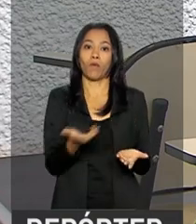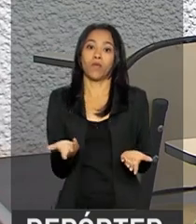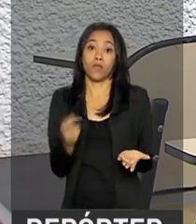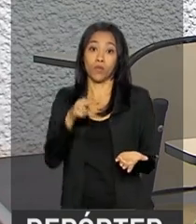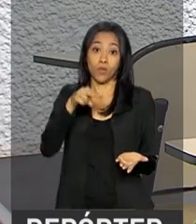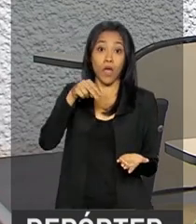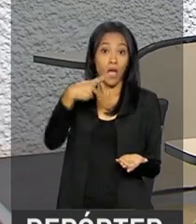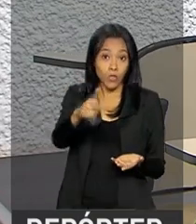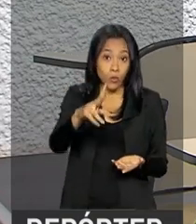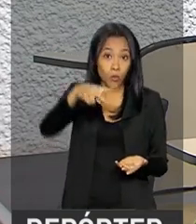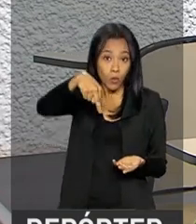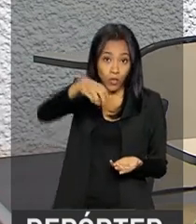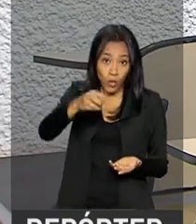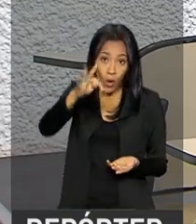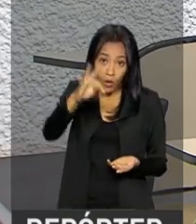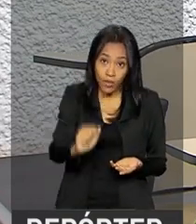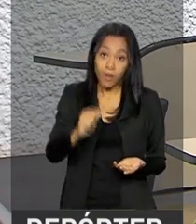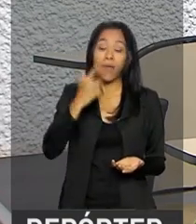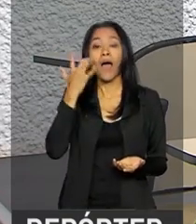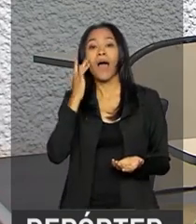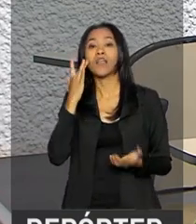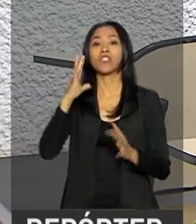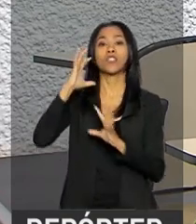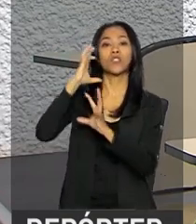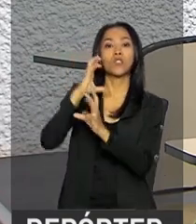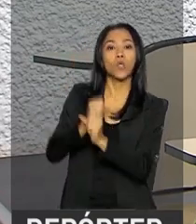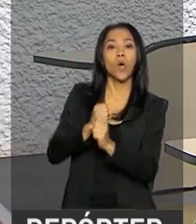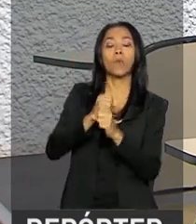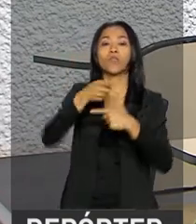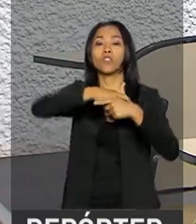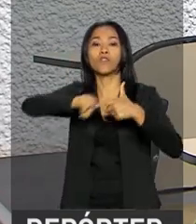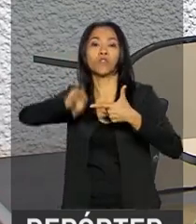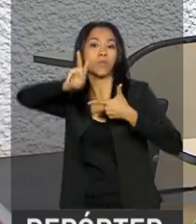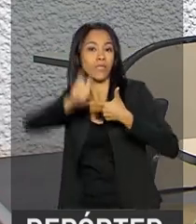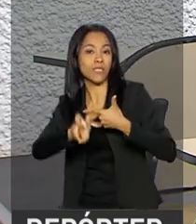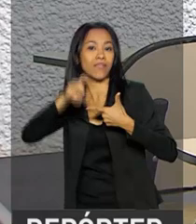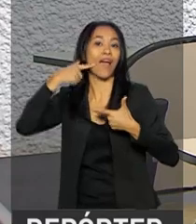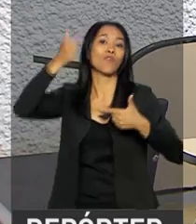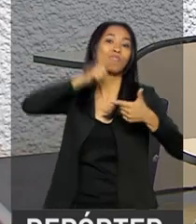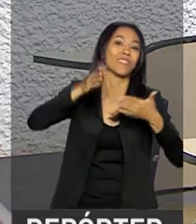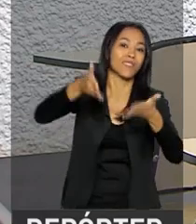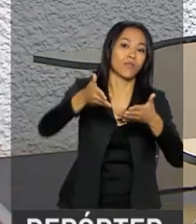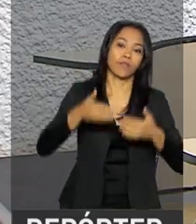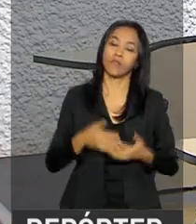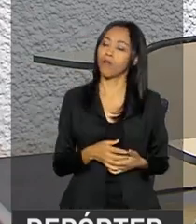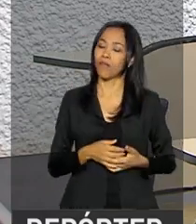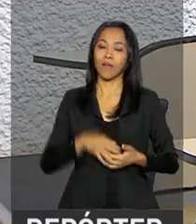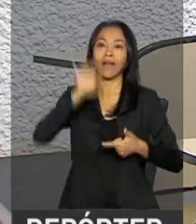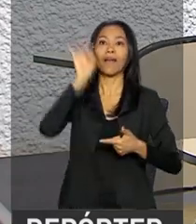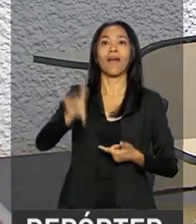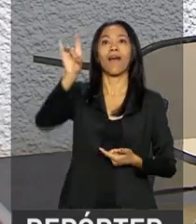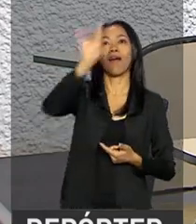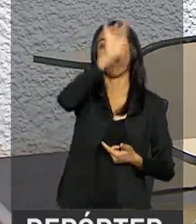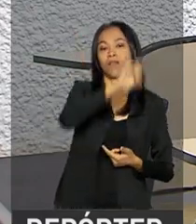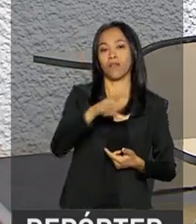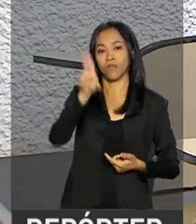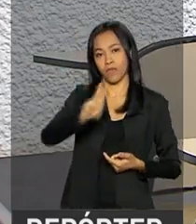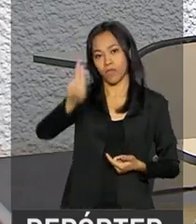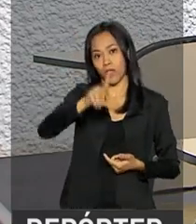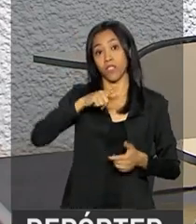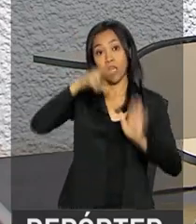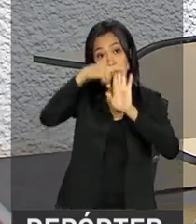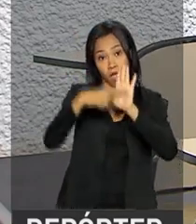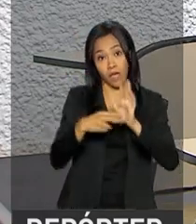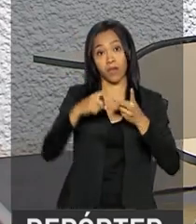nota, muita gente acha que a média é soma, divide por 5 e essa é o que eu vou aparecer. Não, em cada universidade tem regras diferentes, com